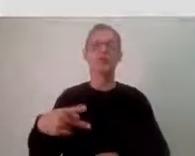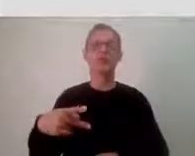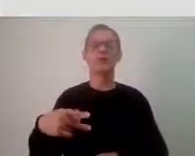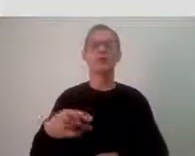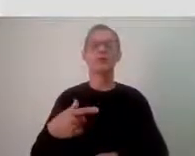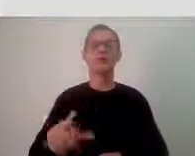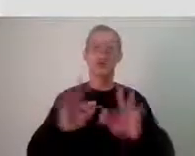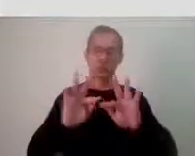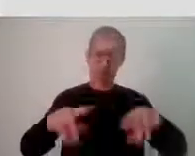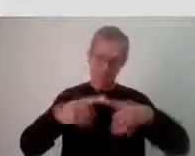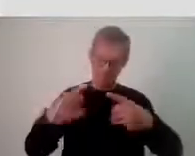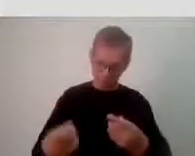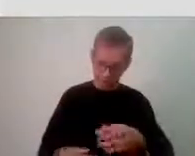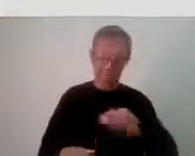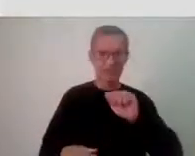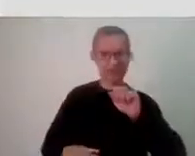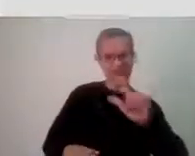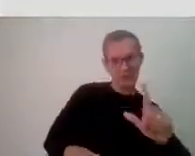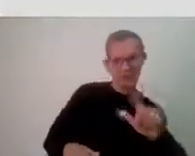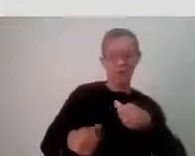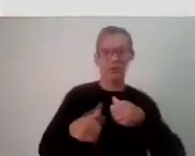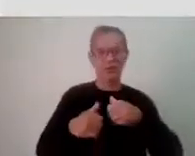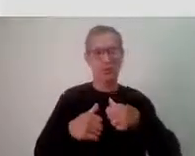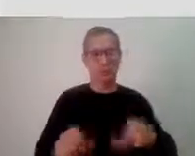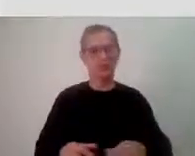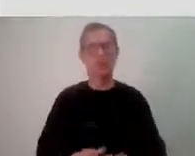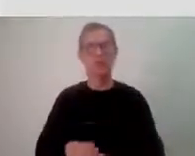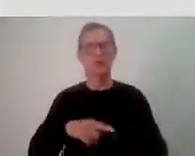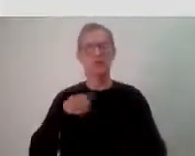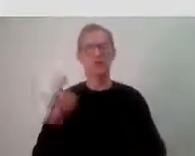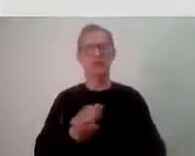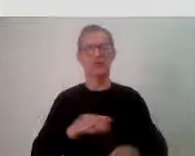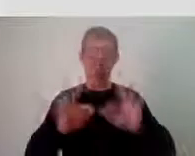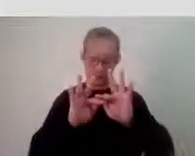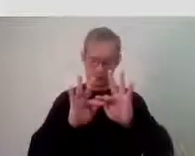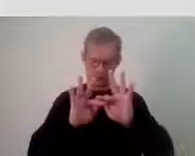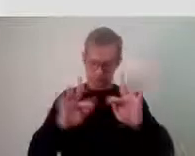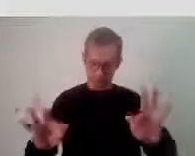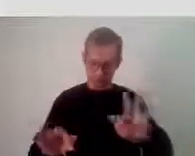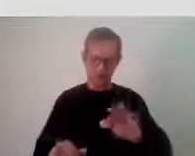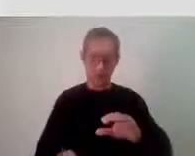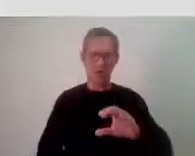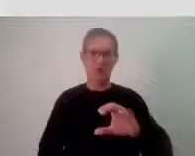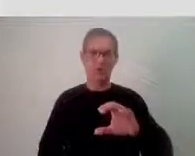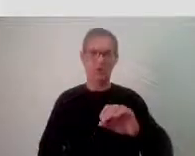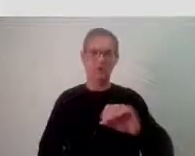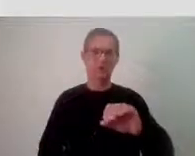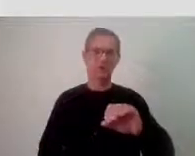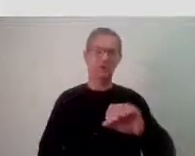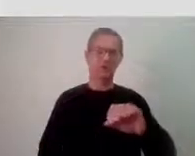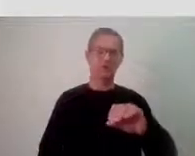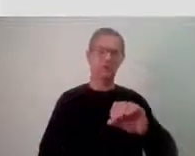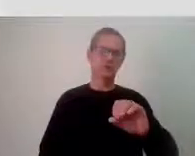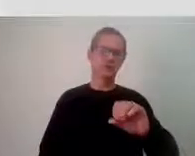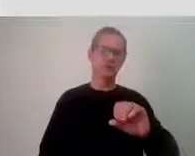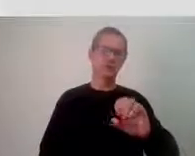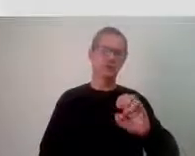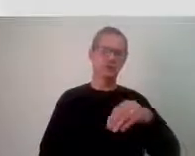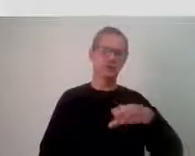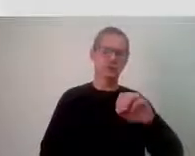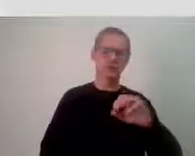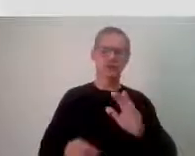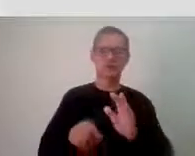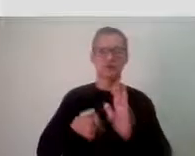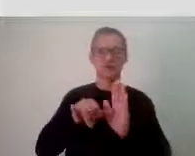outra. Aqui em azul, nessa região aqui, nós temos a função cosseno. Lembre-se que o cosseno ele corta o eixo y